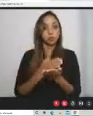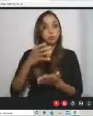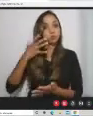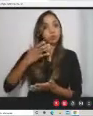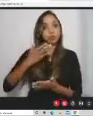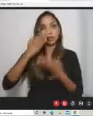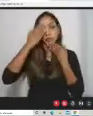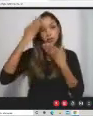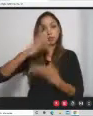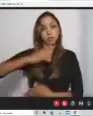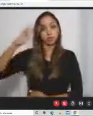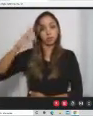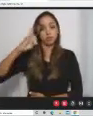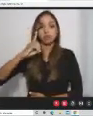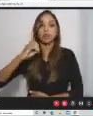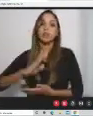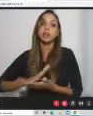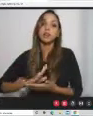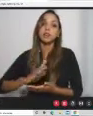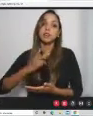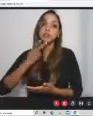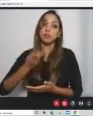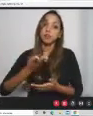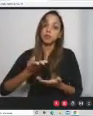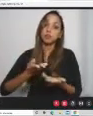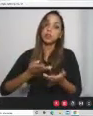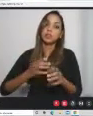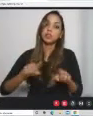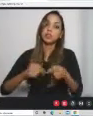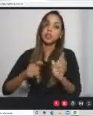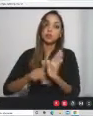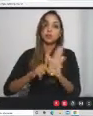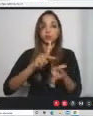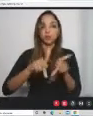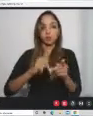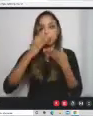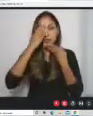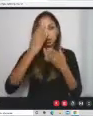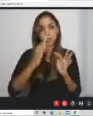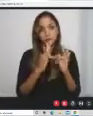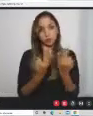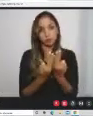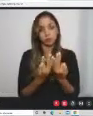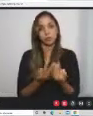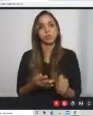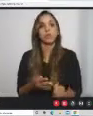claro que o gabinete era a casa do povo. Agradeceu aos seus familiares. Continuando,